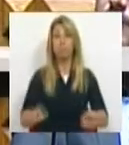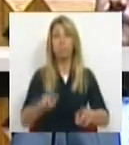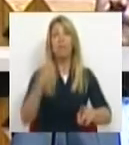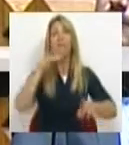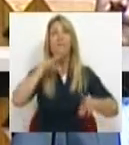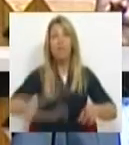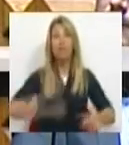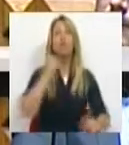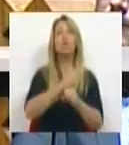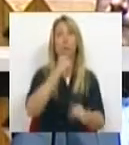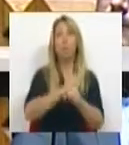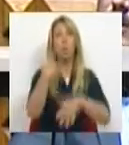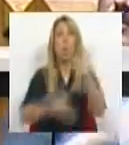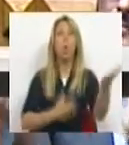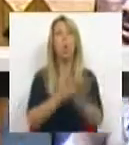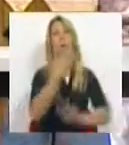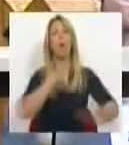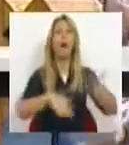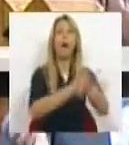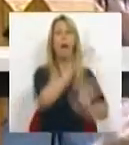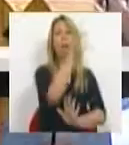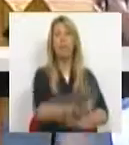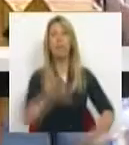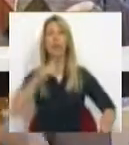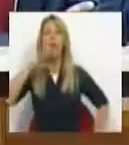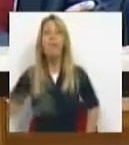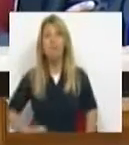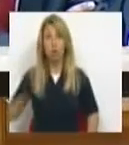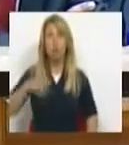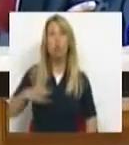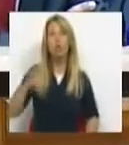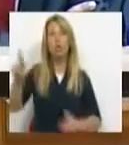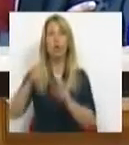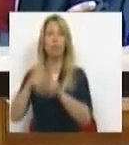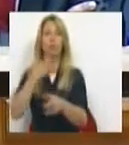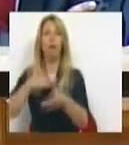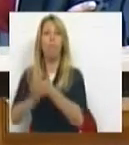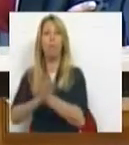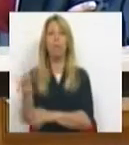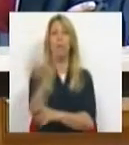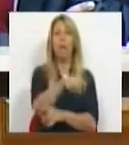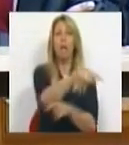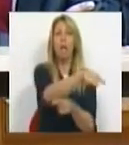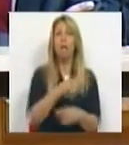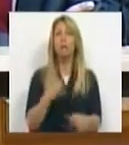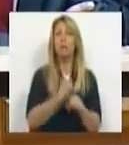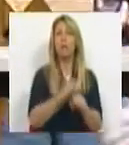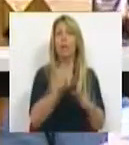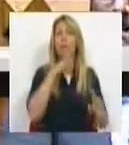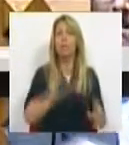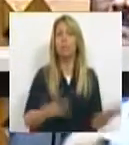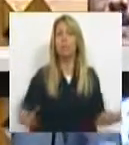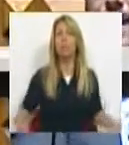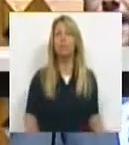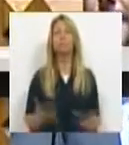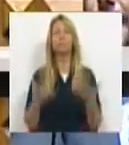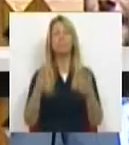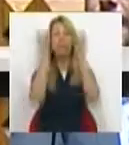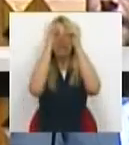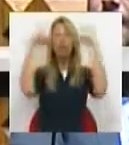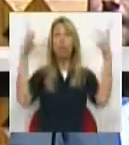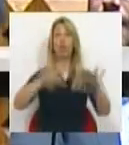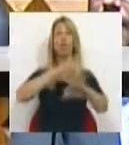explorados e que os filhos dos atuais ricos possam ser quem explora os futuros trabalhadores. E a ideologia, e a outra